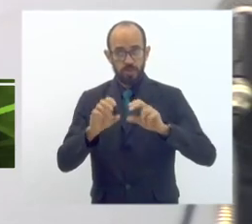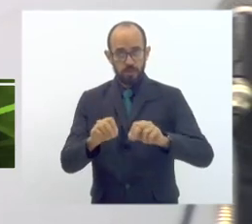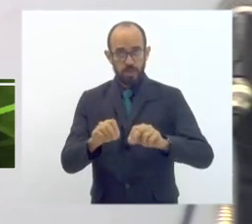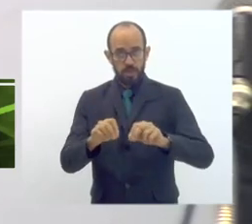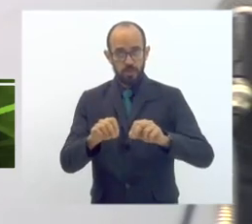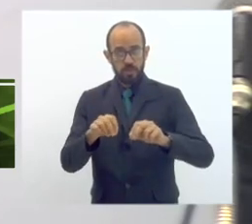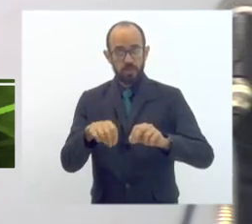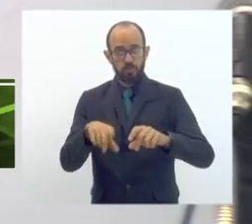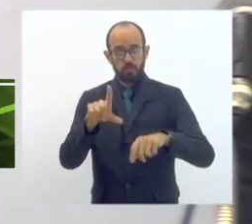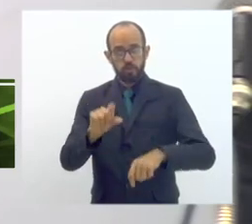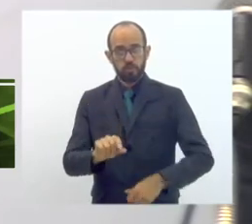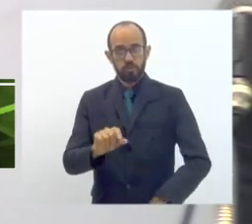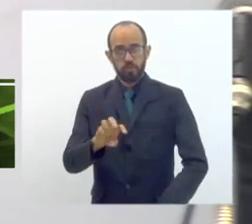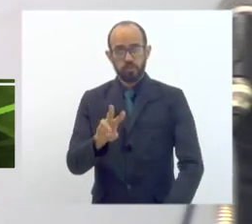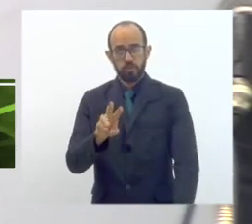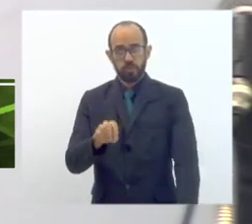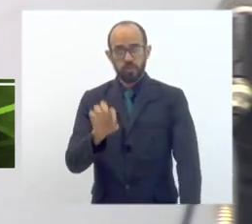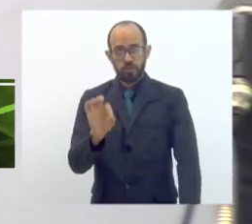de 30%.